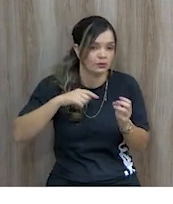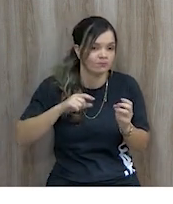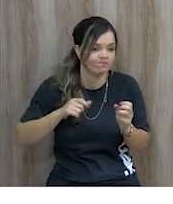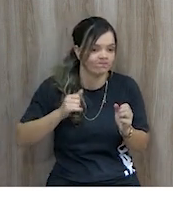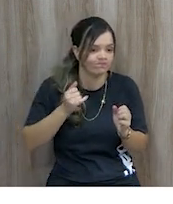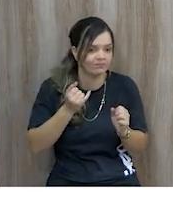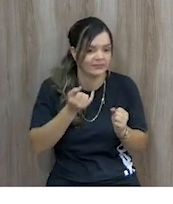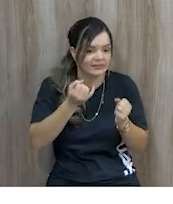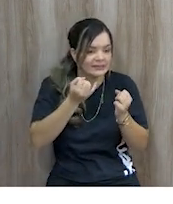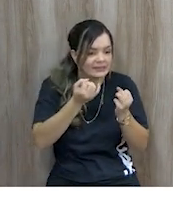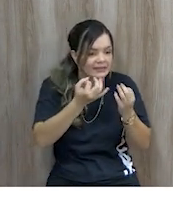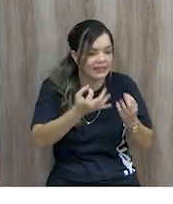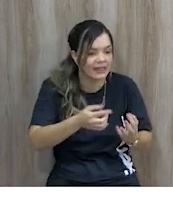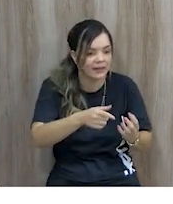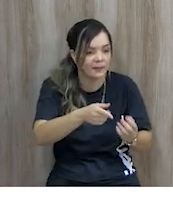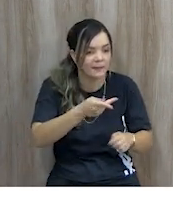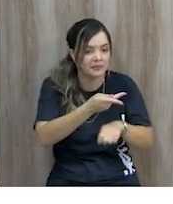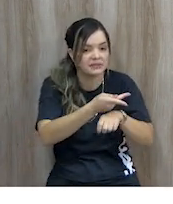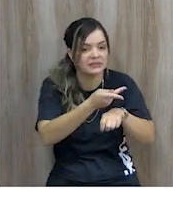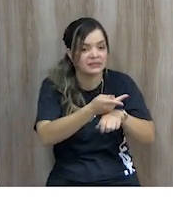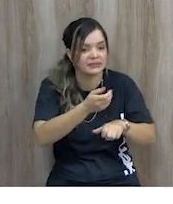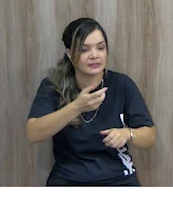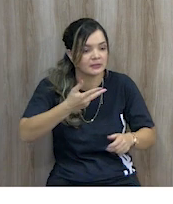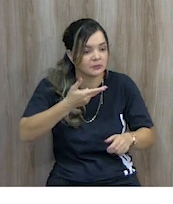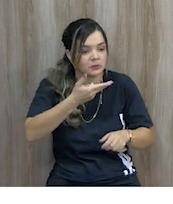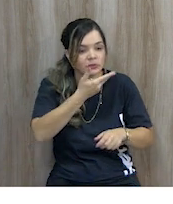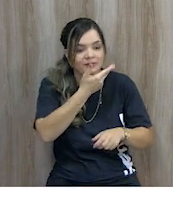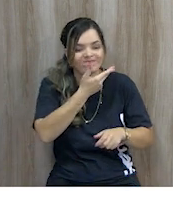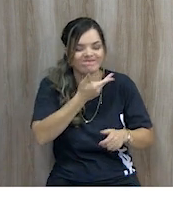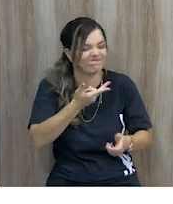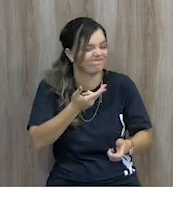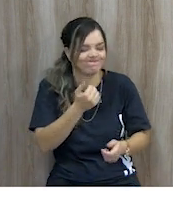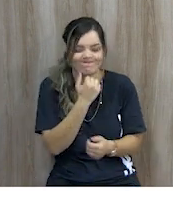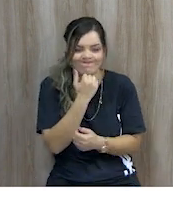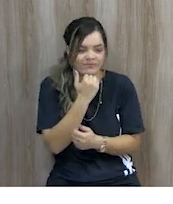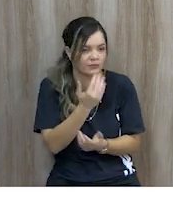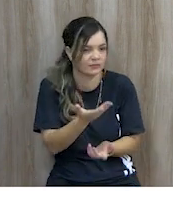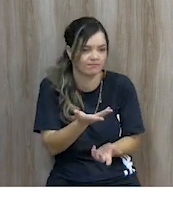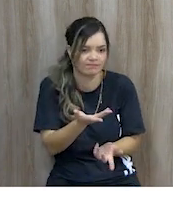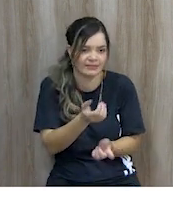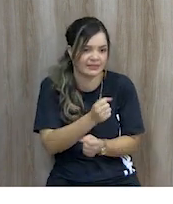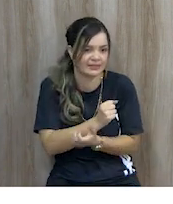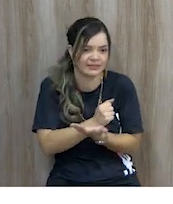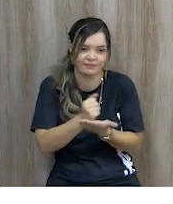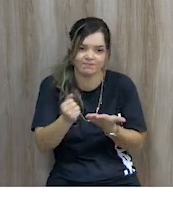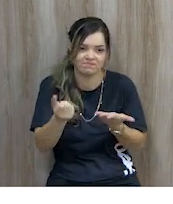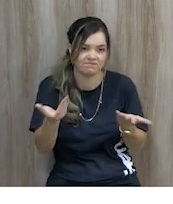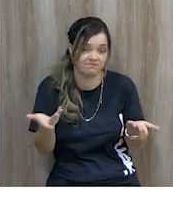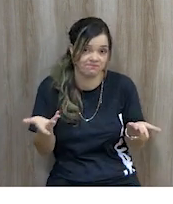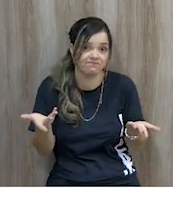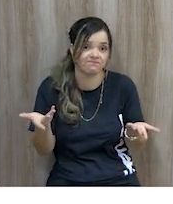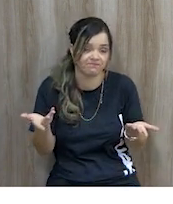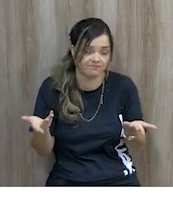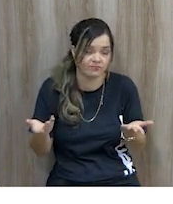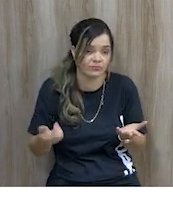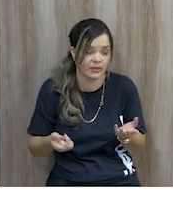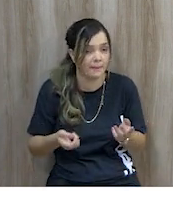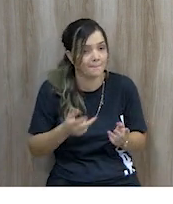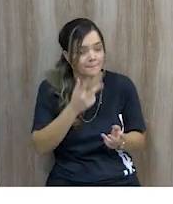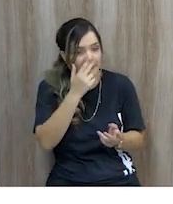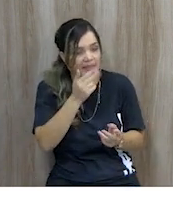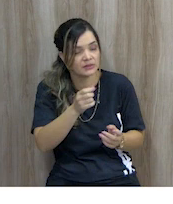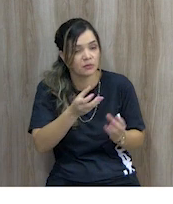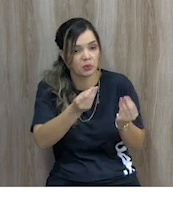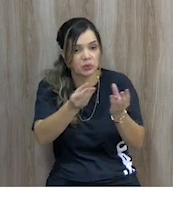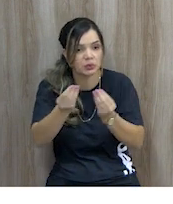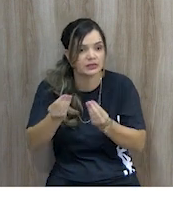suas limitações. Esse é um caso que aparece muito em pacientes que a gente faz raspagem, não aparece? Pacientes periodontais. Então,